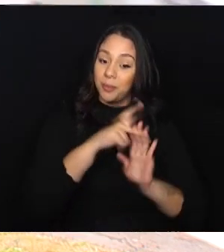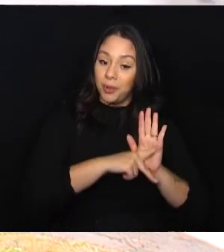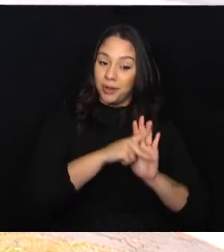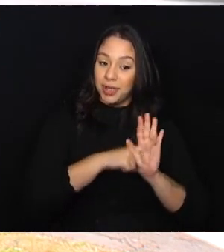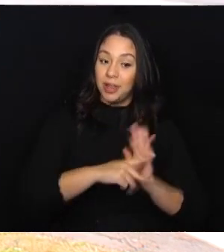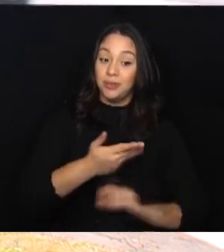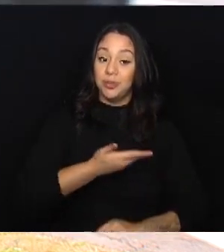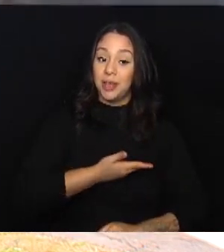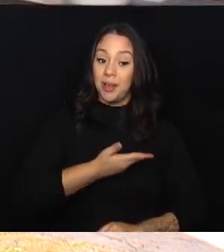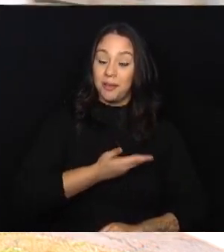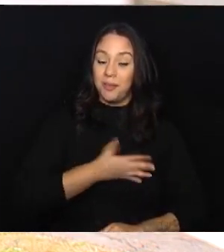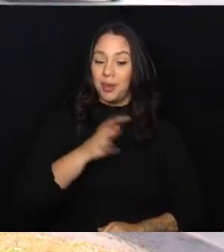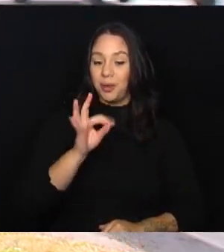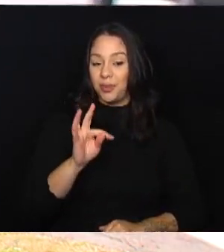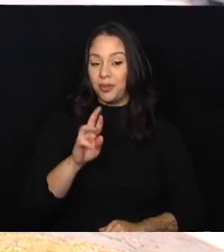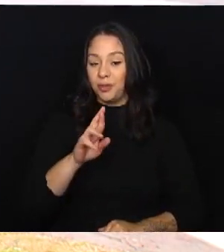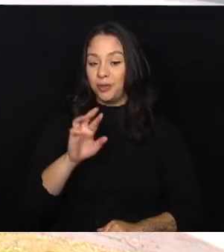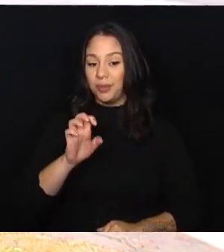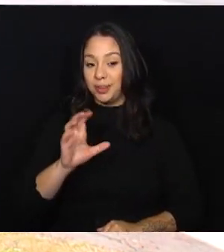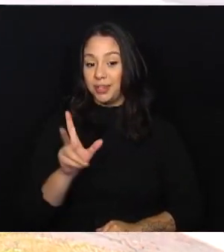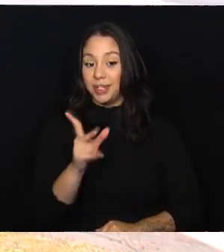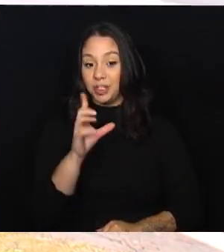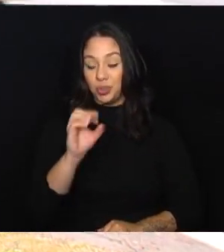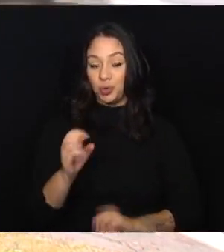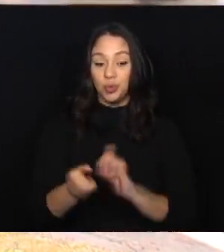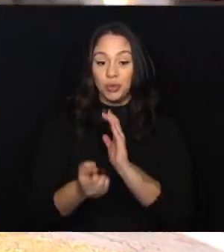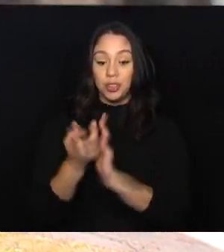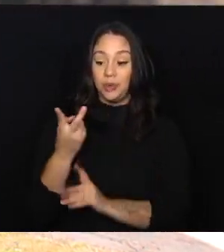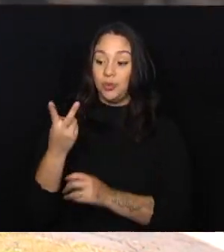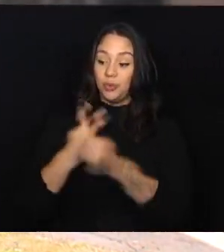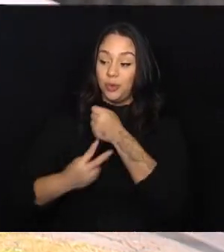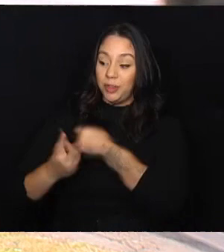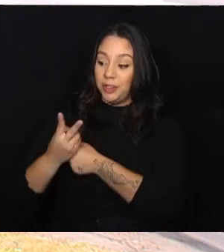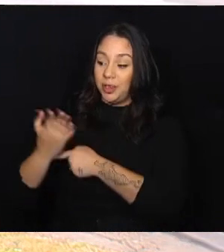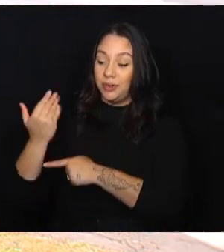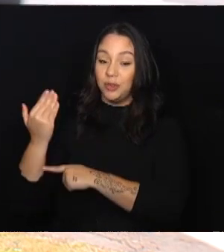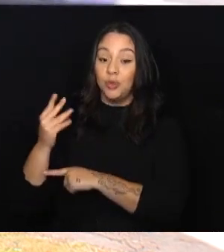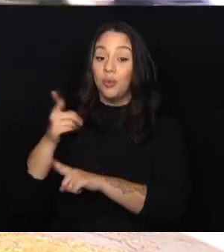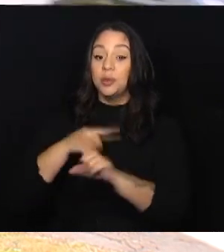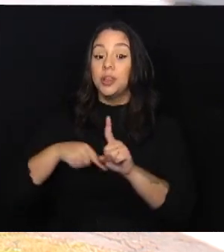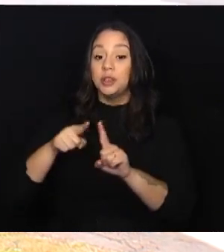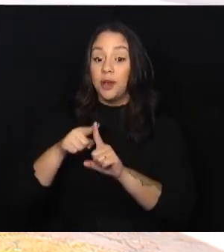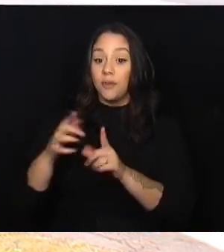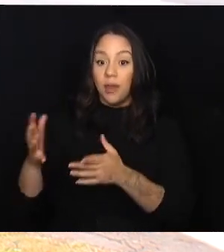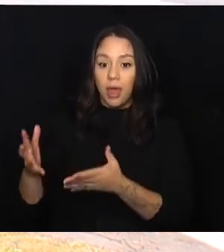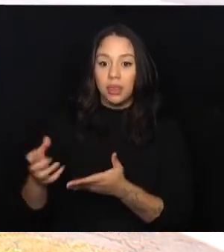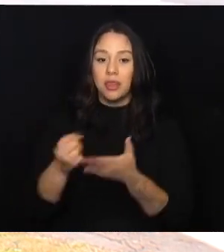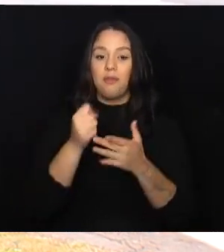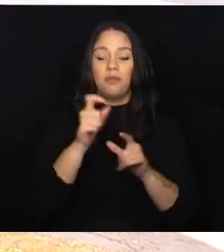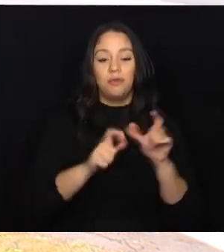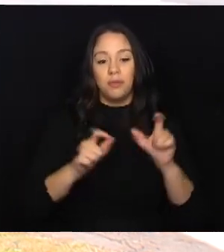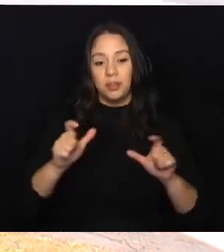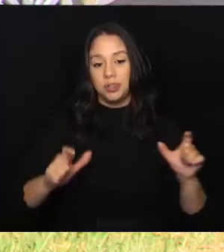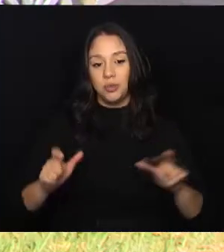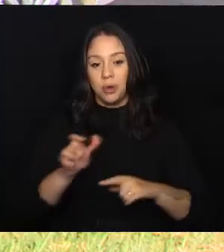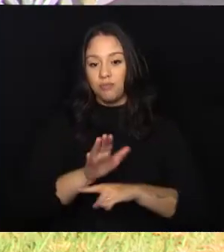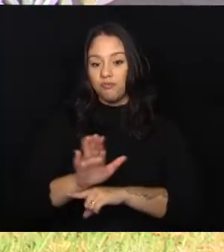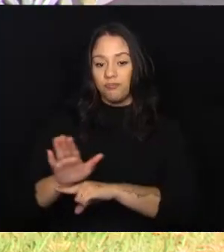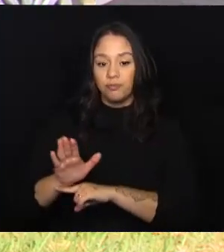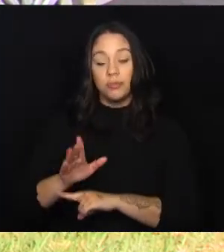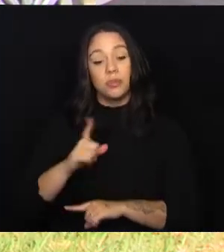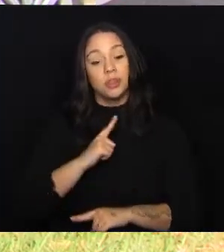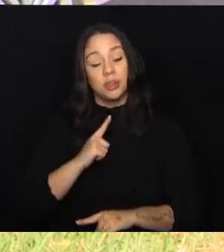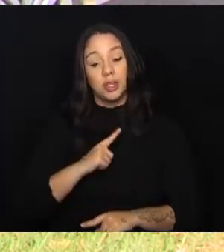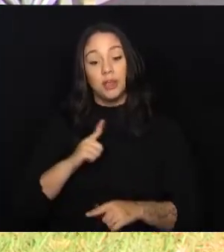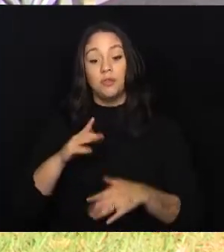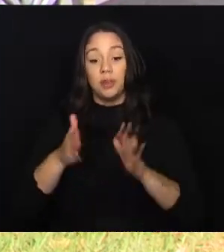o projeto amigos no trecho nasceu há dois anos com a motivação de salvar vidas a iniciativa que